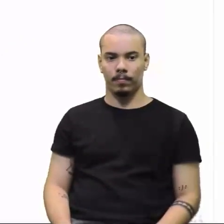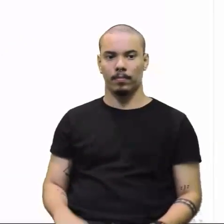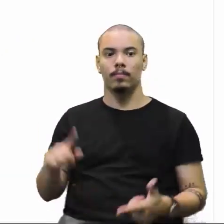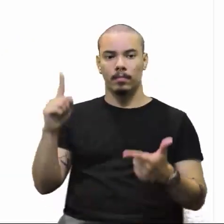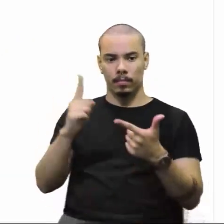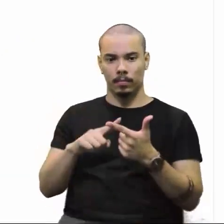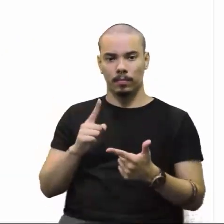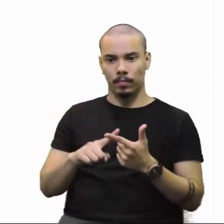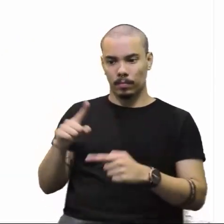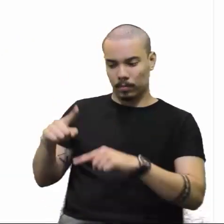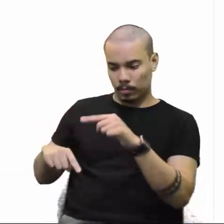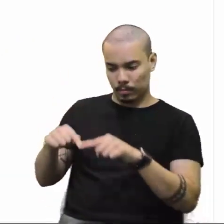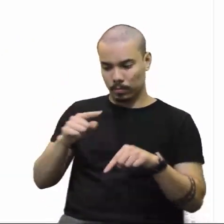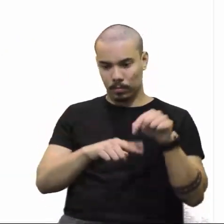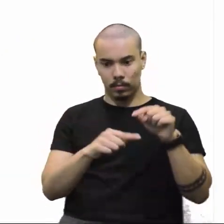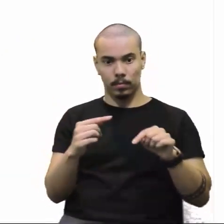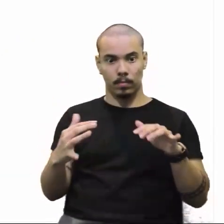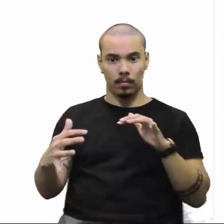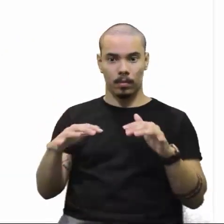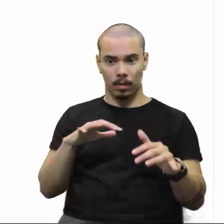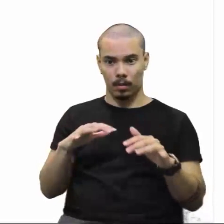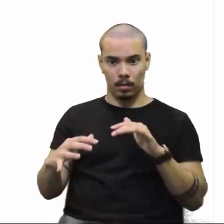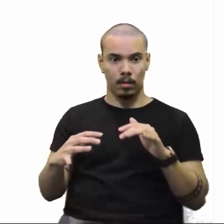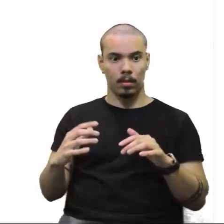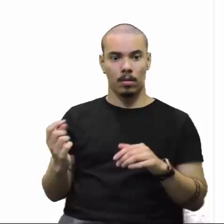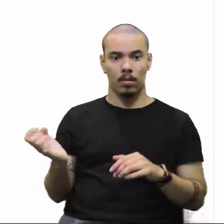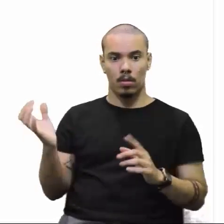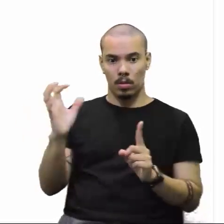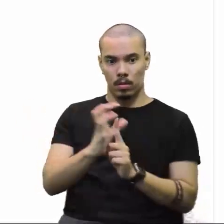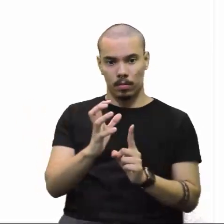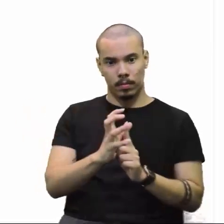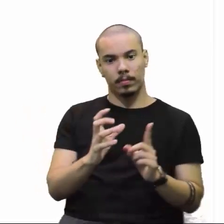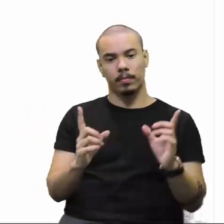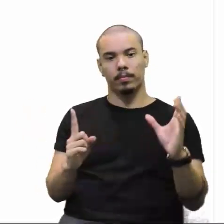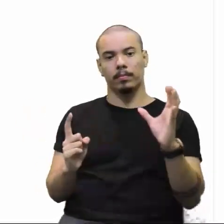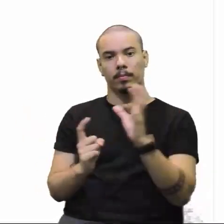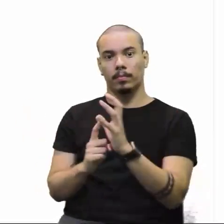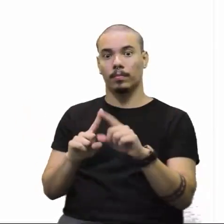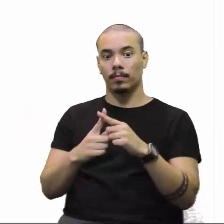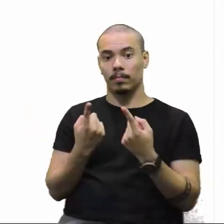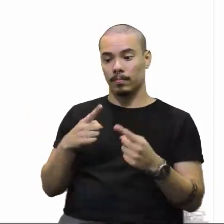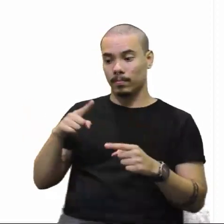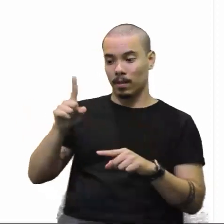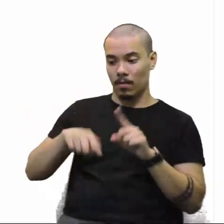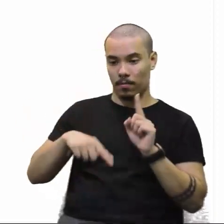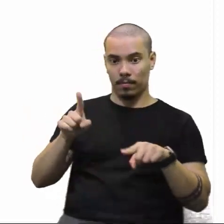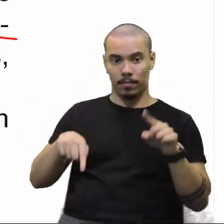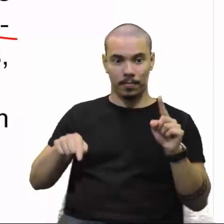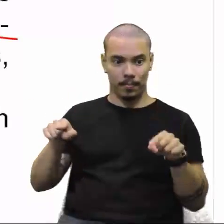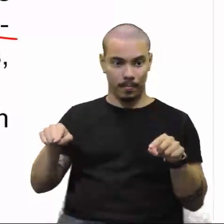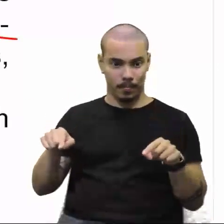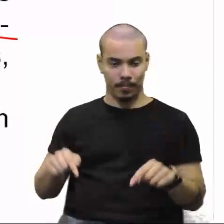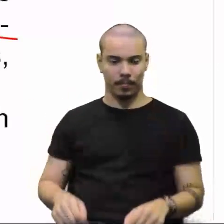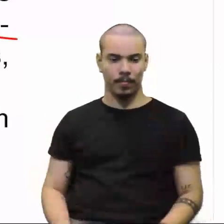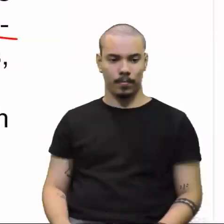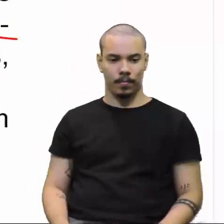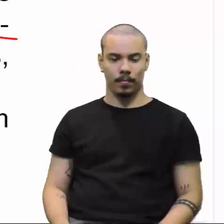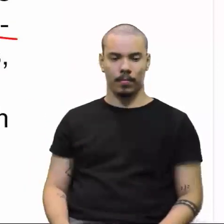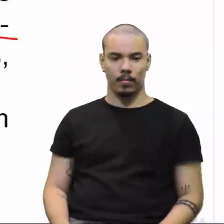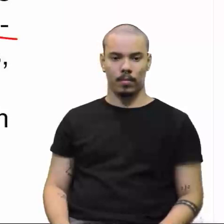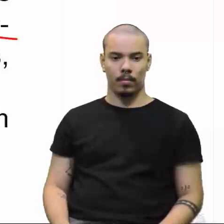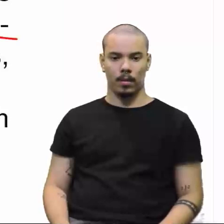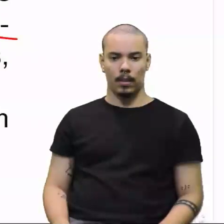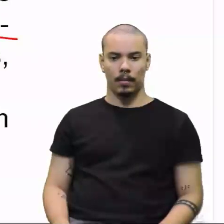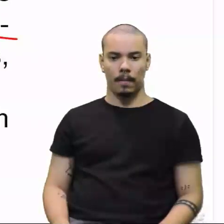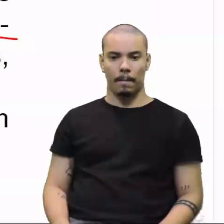São referenciais que se movem uns em relação aos outros com velocidade variável. Então, só aqui já está dizendo,